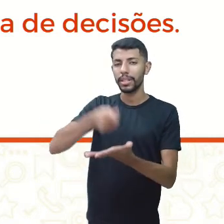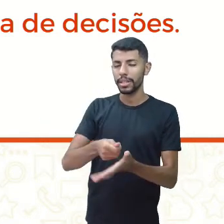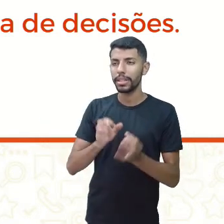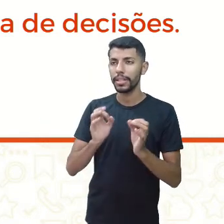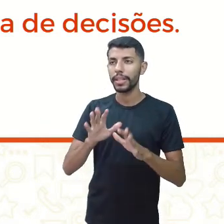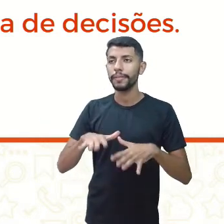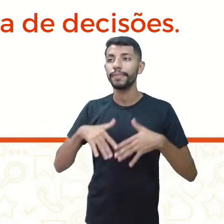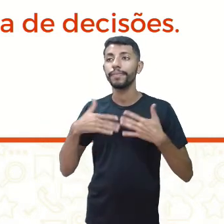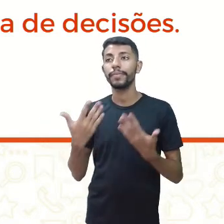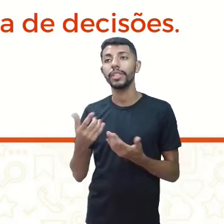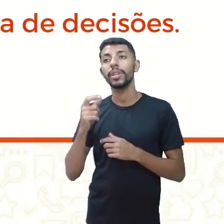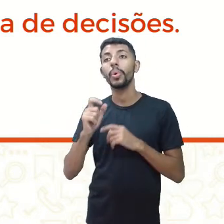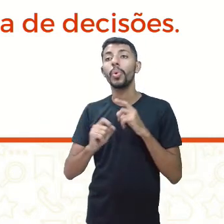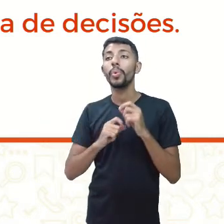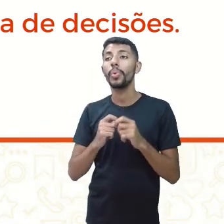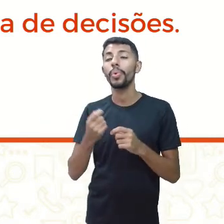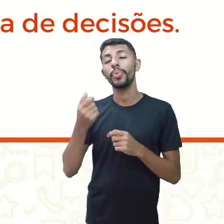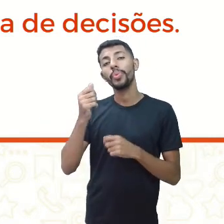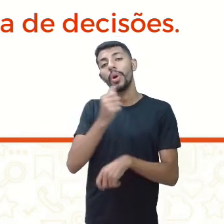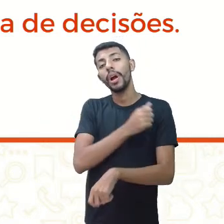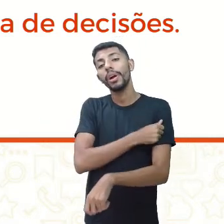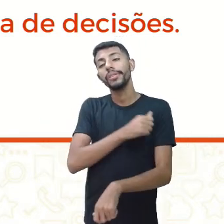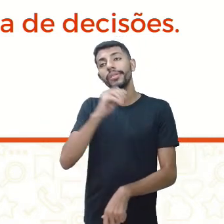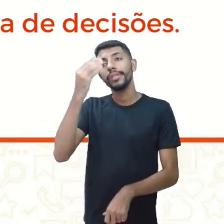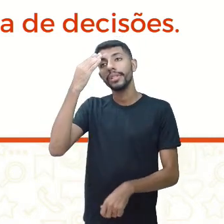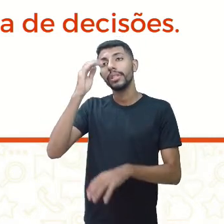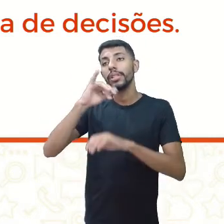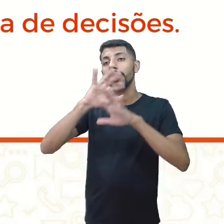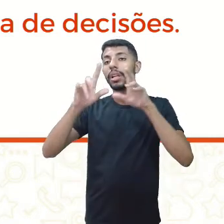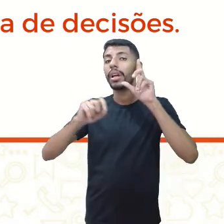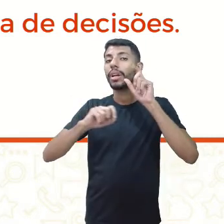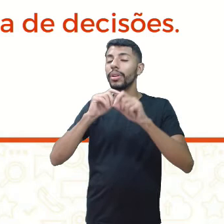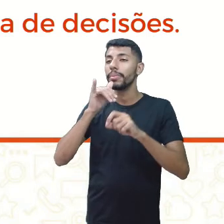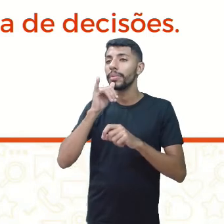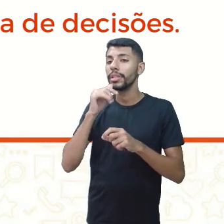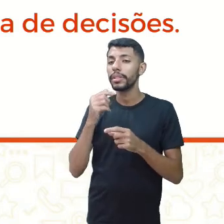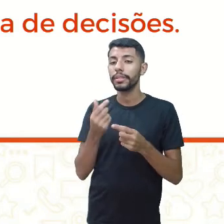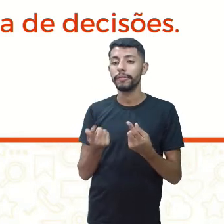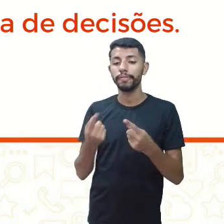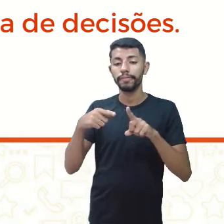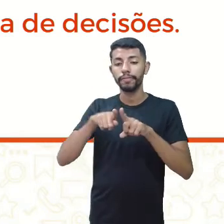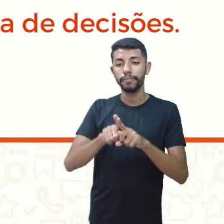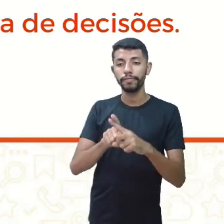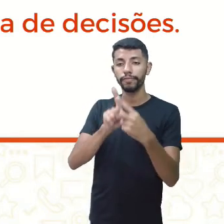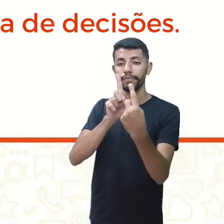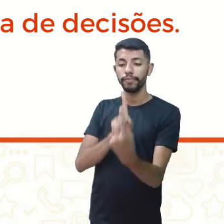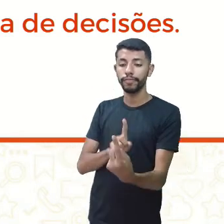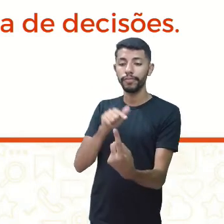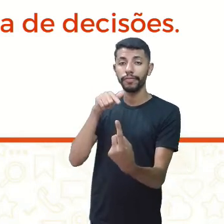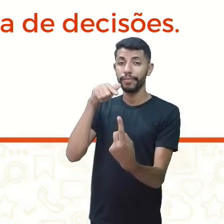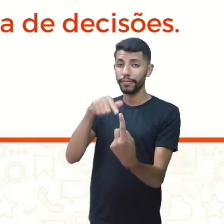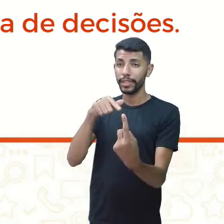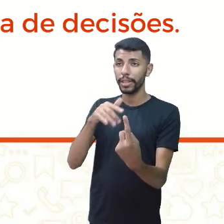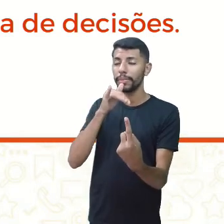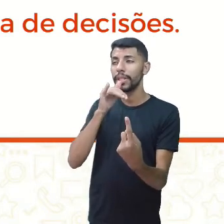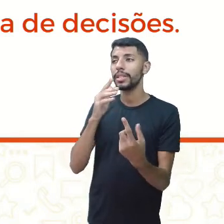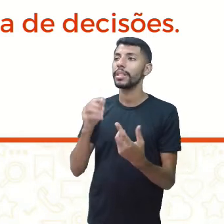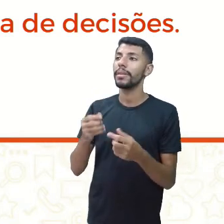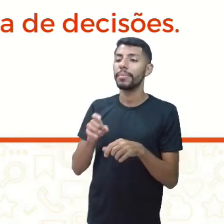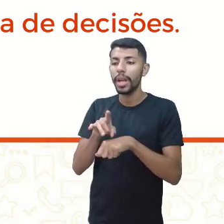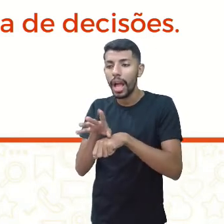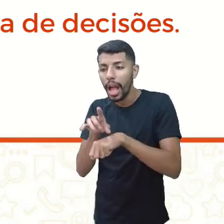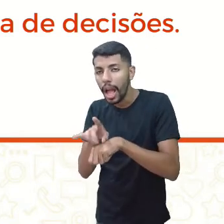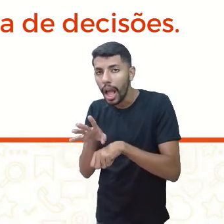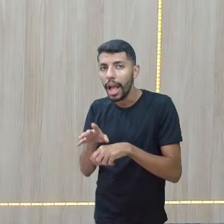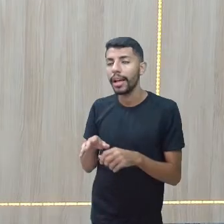Então, ele vai entender que mesmo que o seu parceiro de jogo insinue, né, dê pistas para que